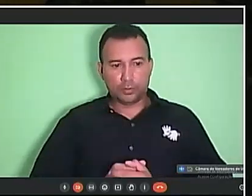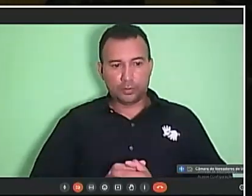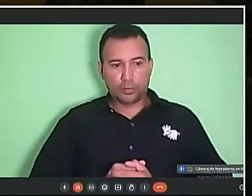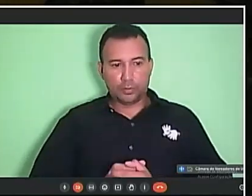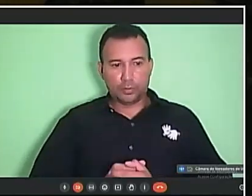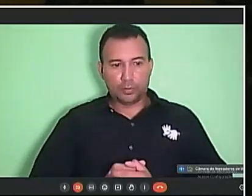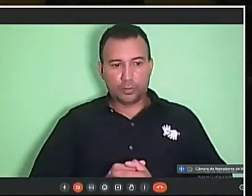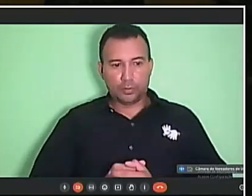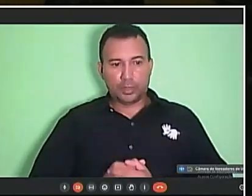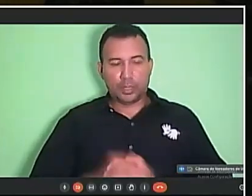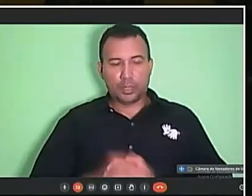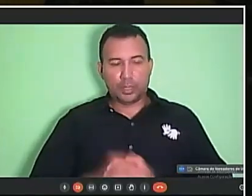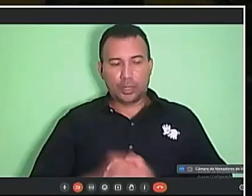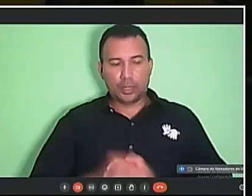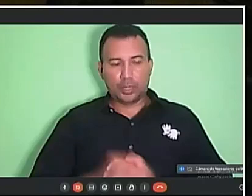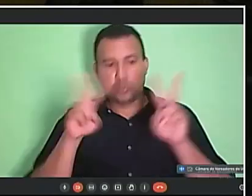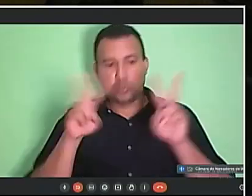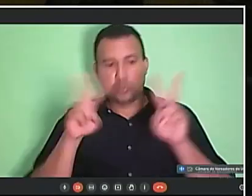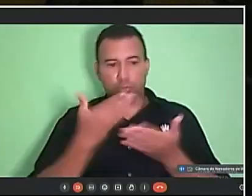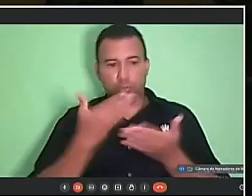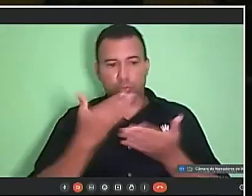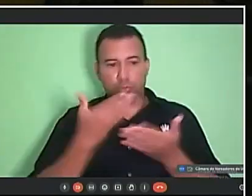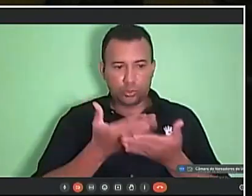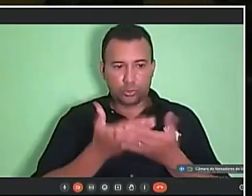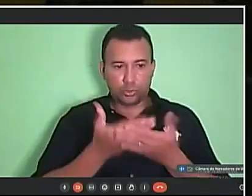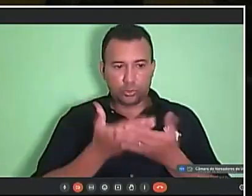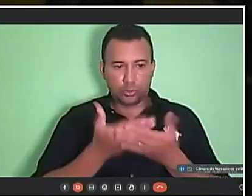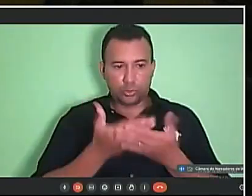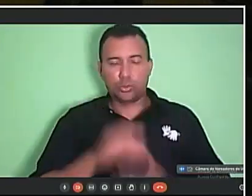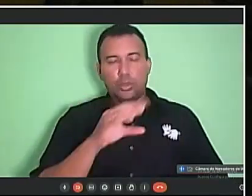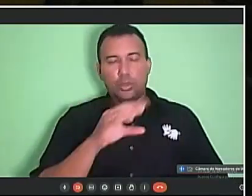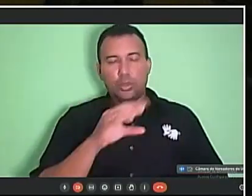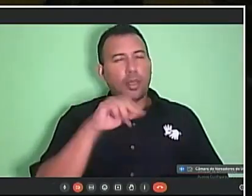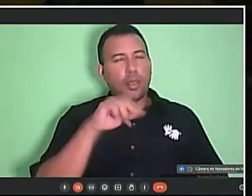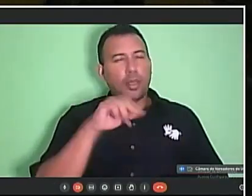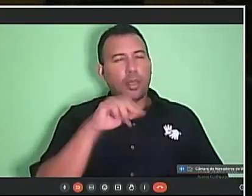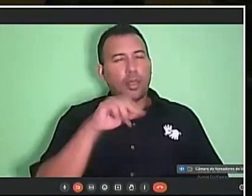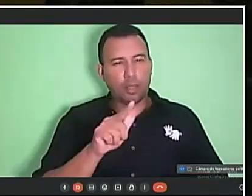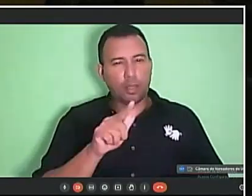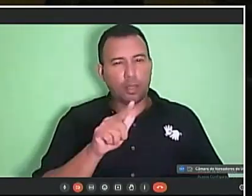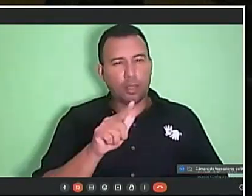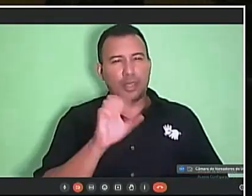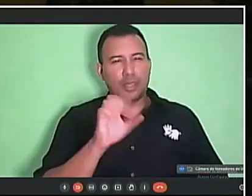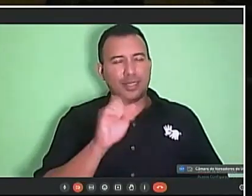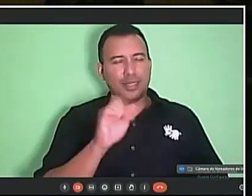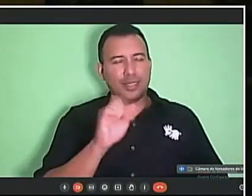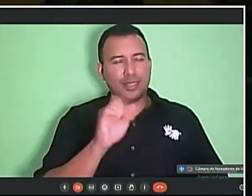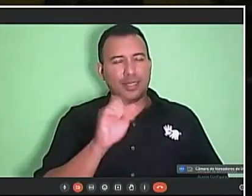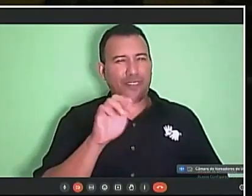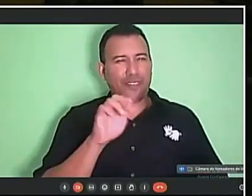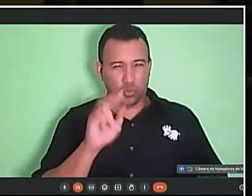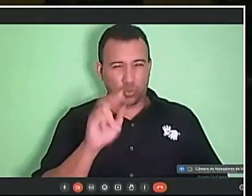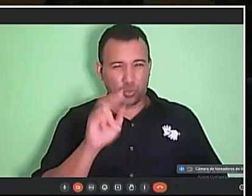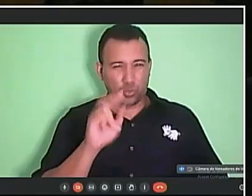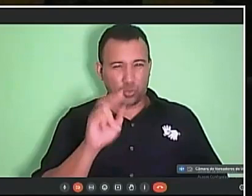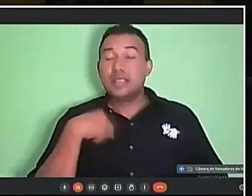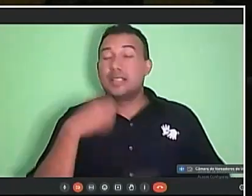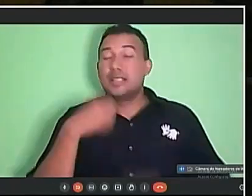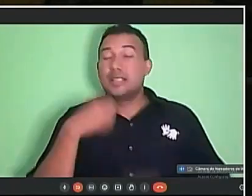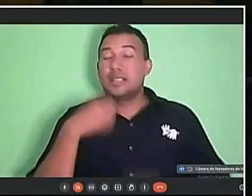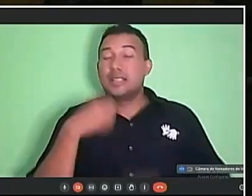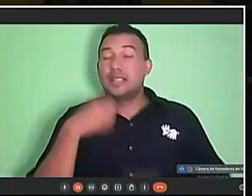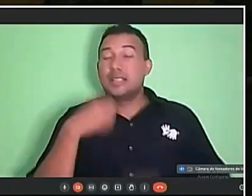Referente ao estudo sobre o canal Extravasor, comenta-se ser uma obra muito cara, tendo em vista um